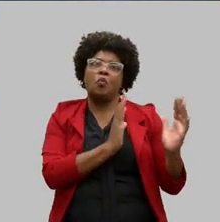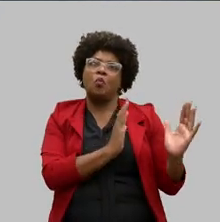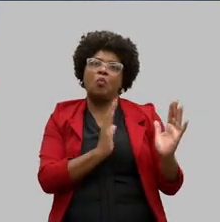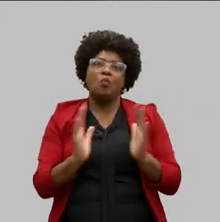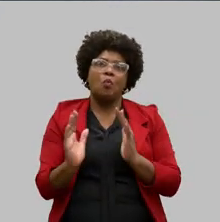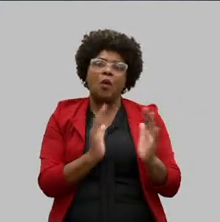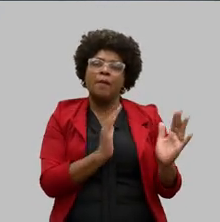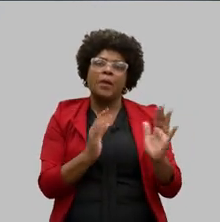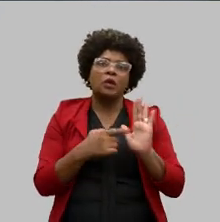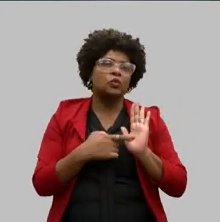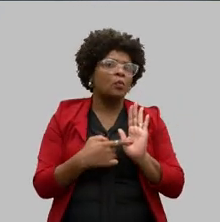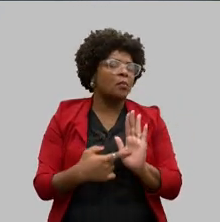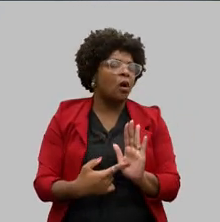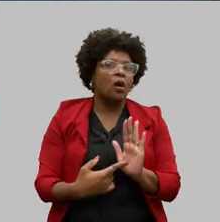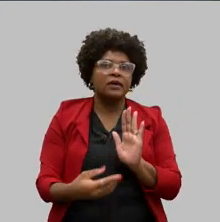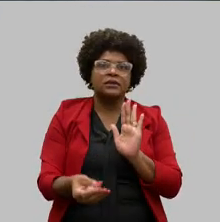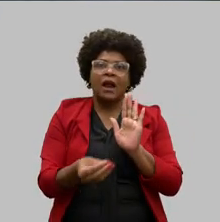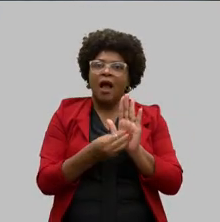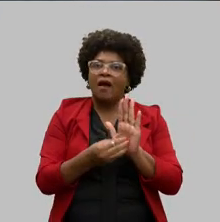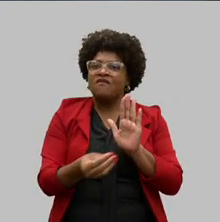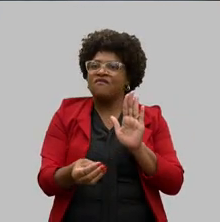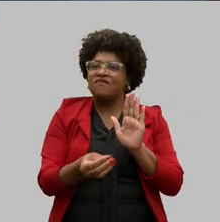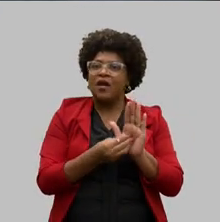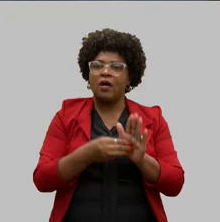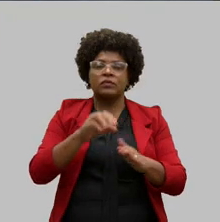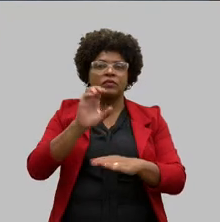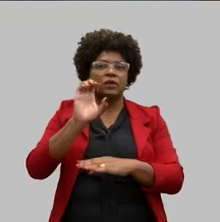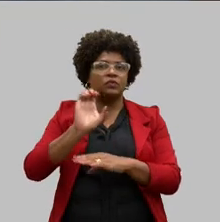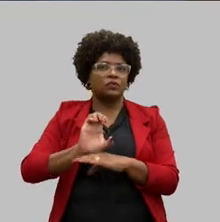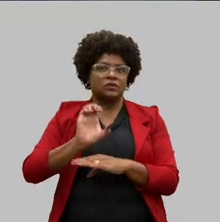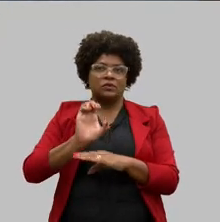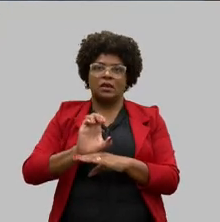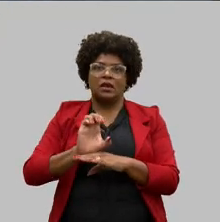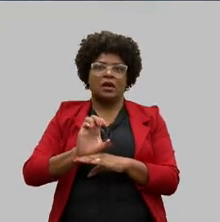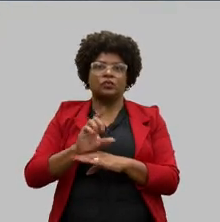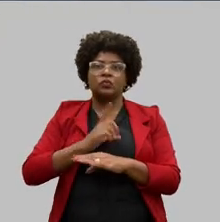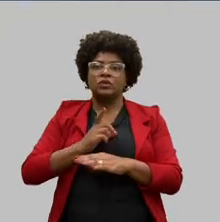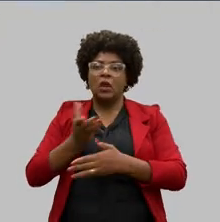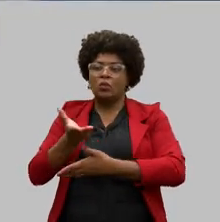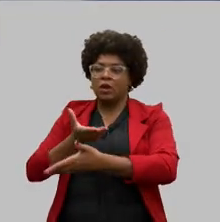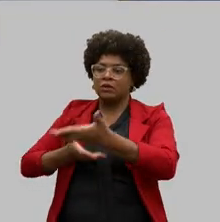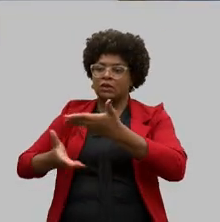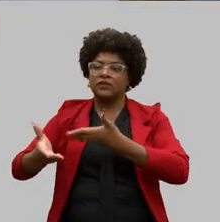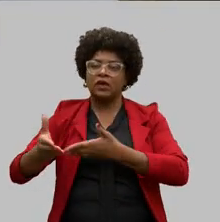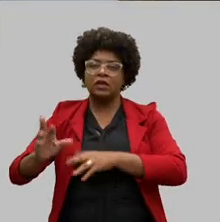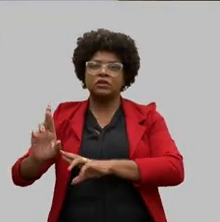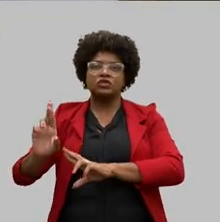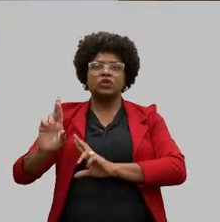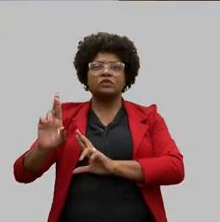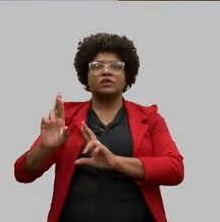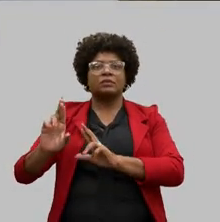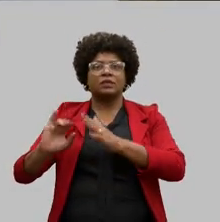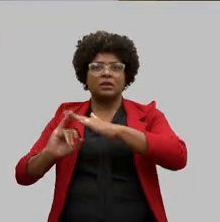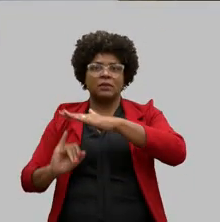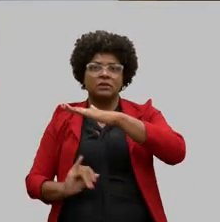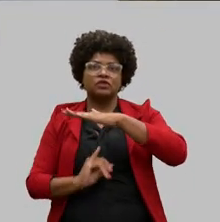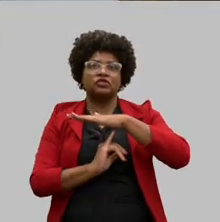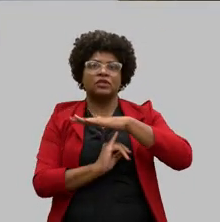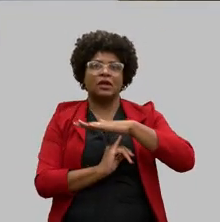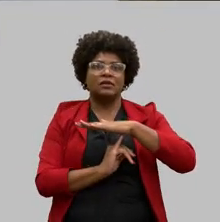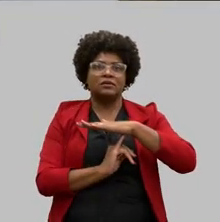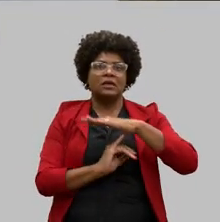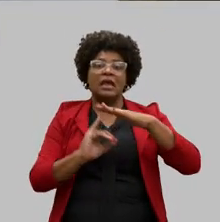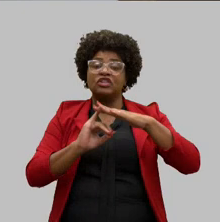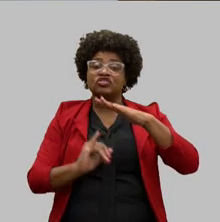ausência completa dos Estados uma transferência de responsabilidade para as entidades as entidades